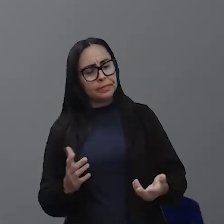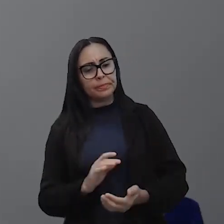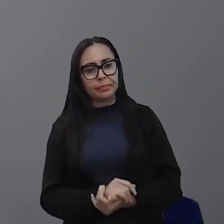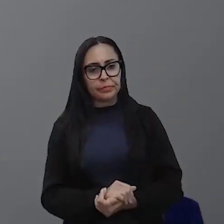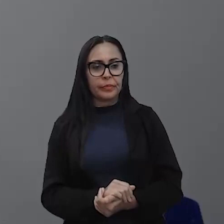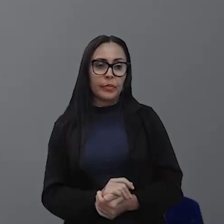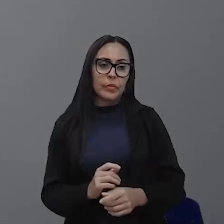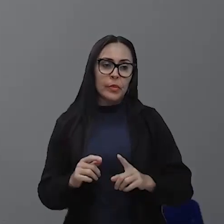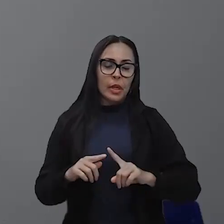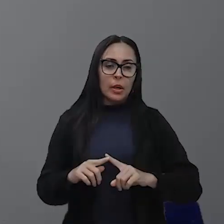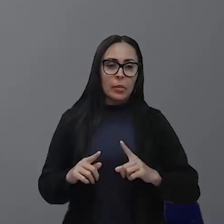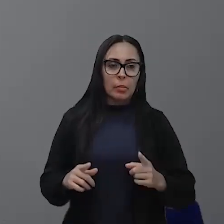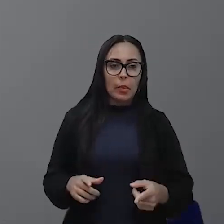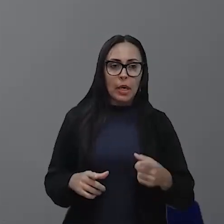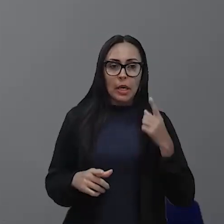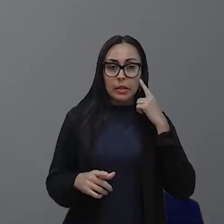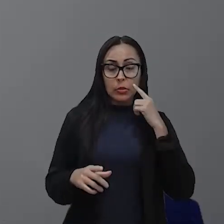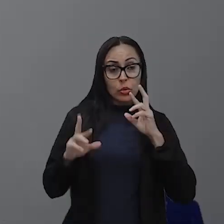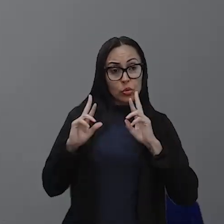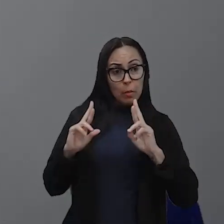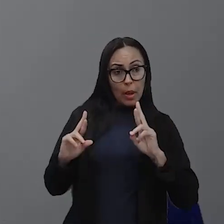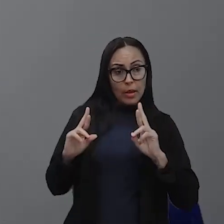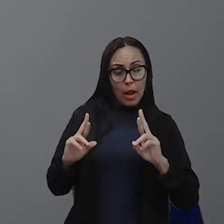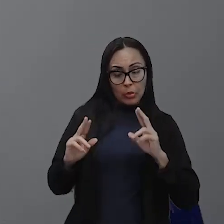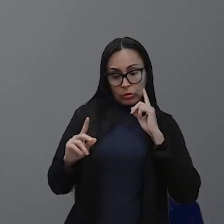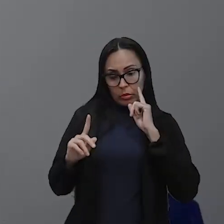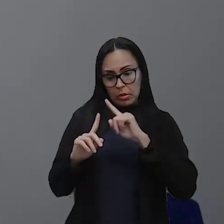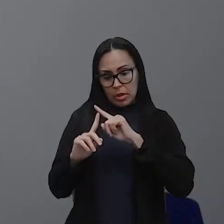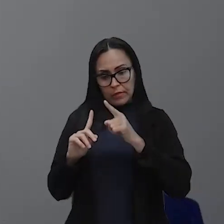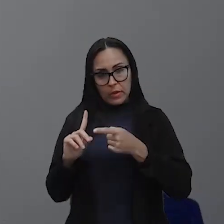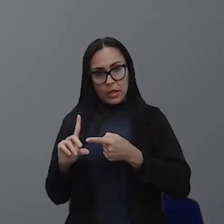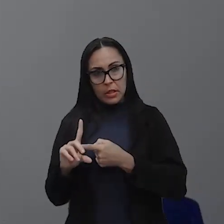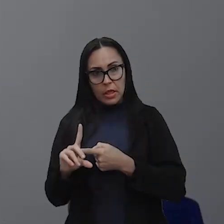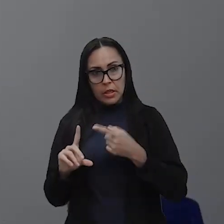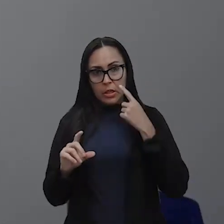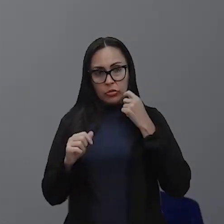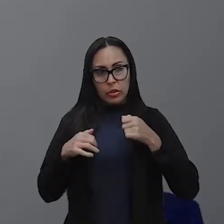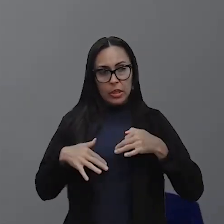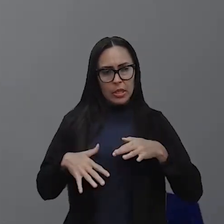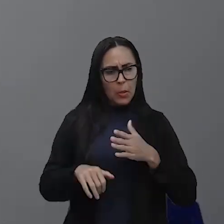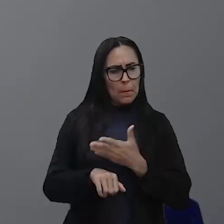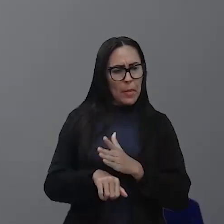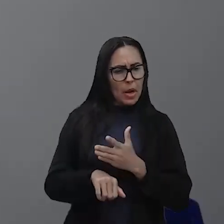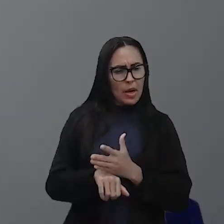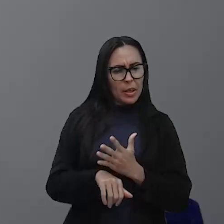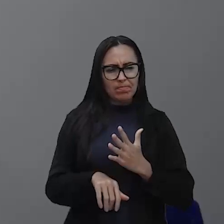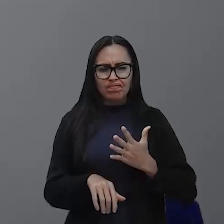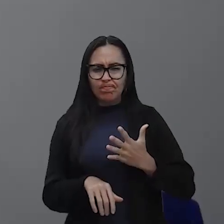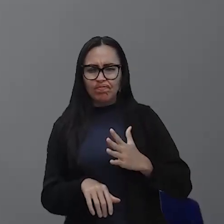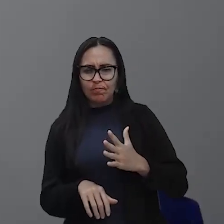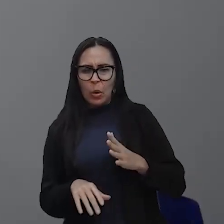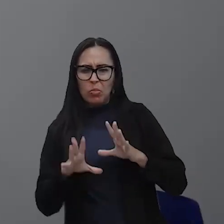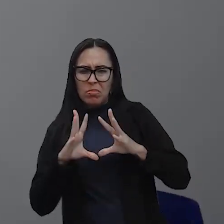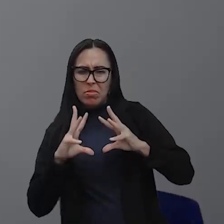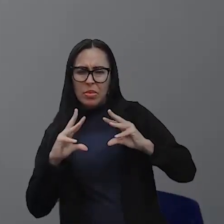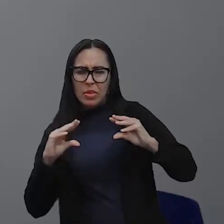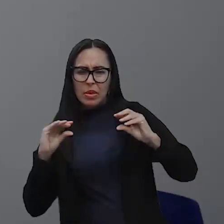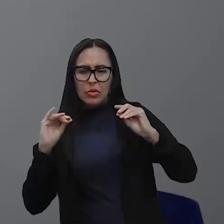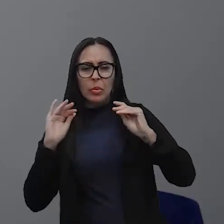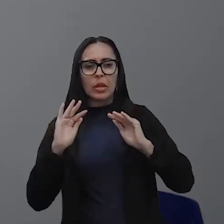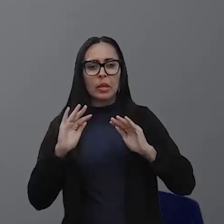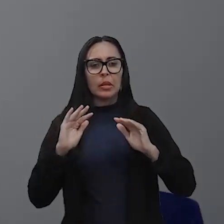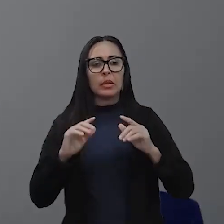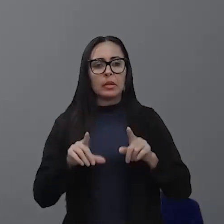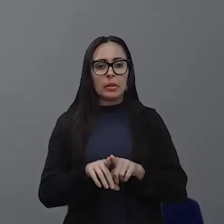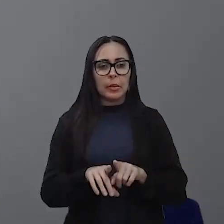o esperado na gravidez é secreção esbranquiçada ou transparente, como se fosse colostro, que a gente chama,